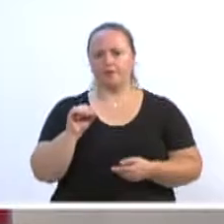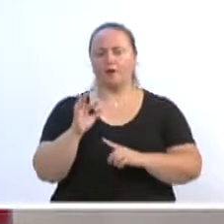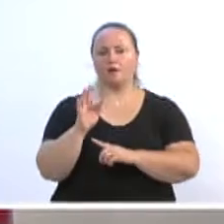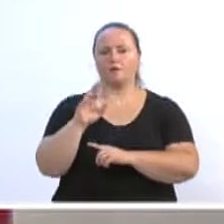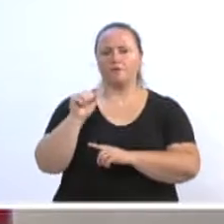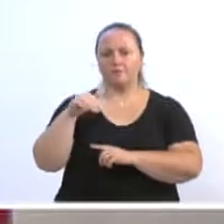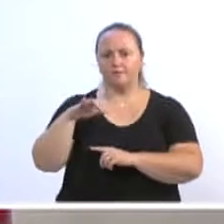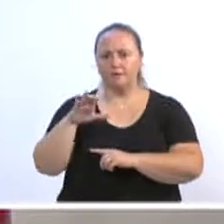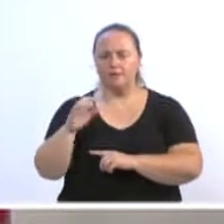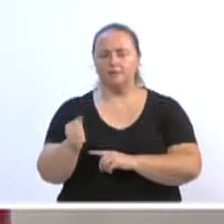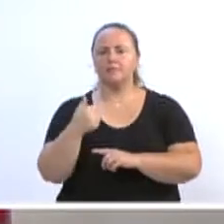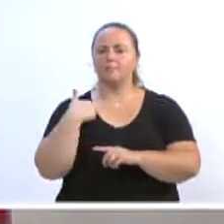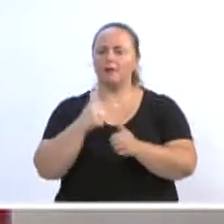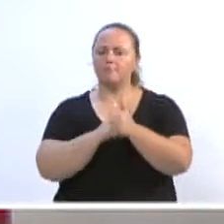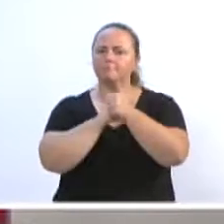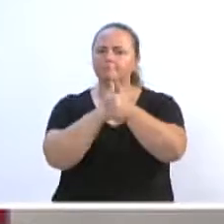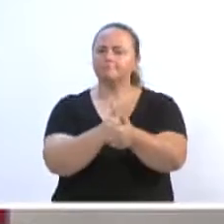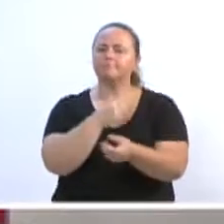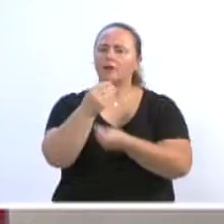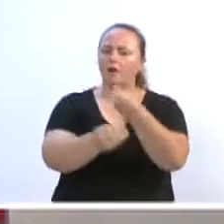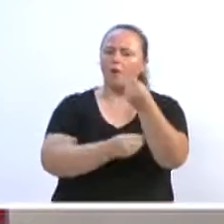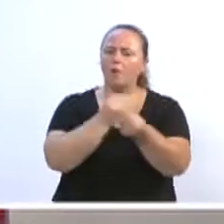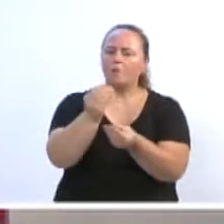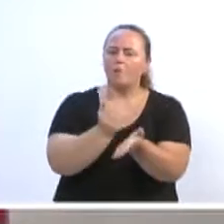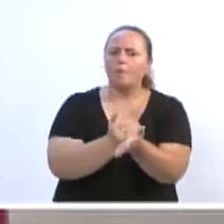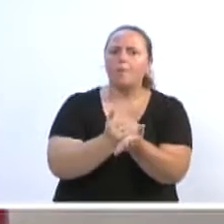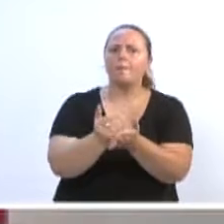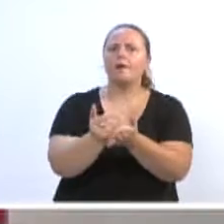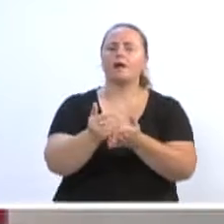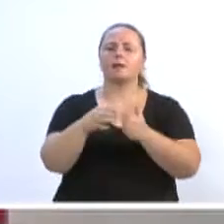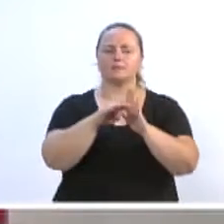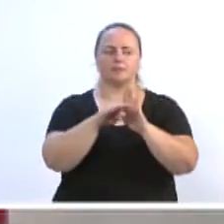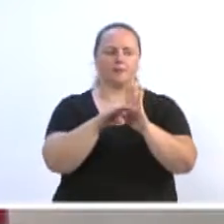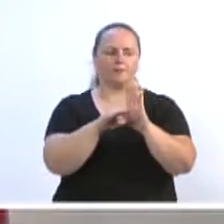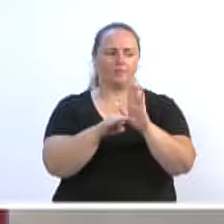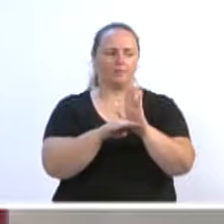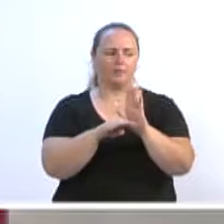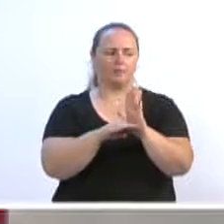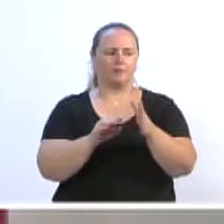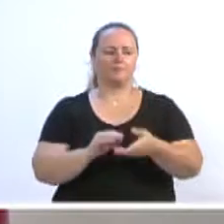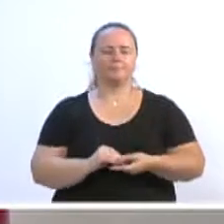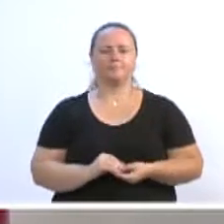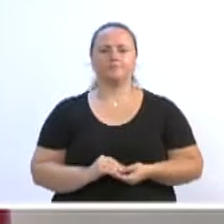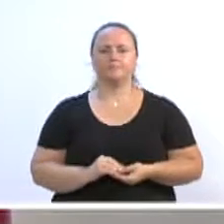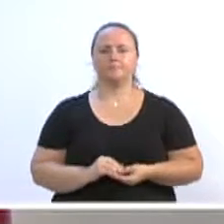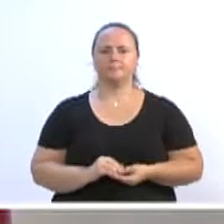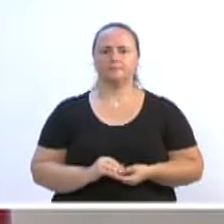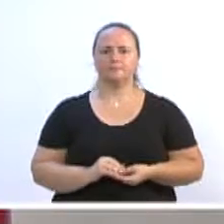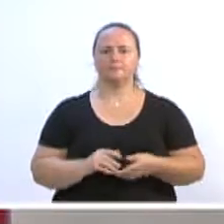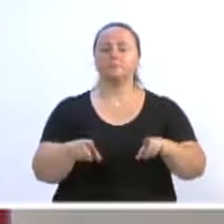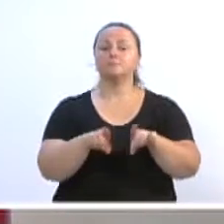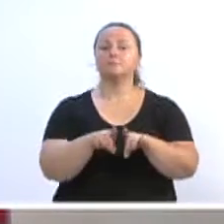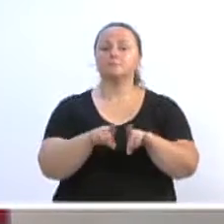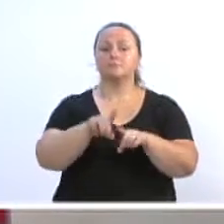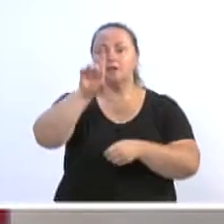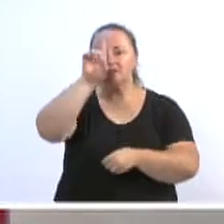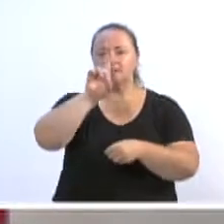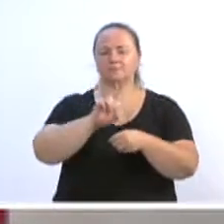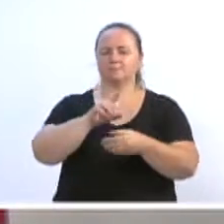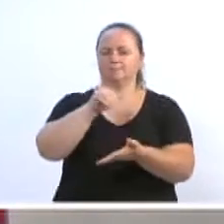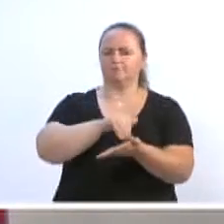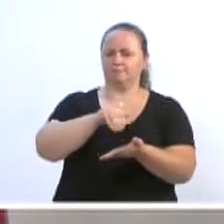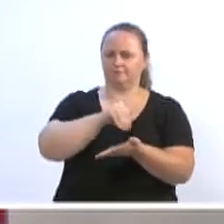acompanhar o nascimento deste programa, e eu tenho um grande orgulho por dizer isto. E depois fui diretor da Secretaria